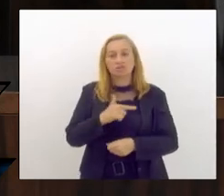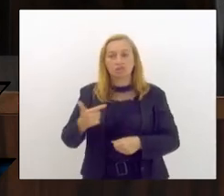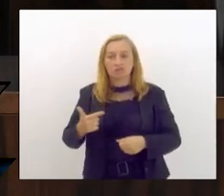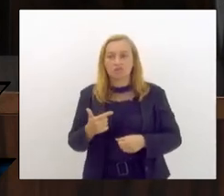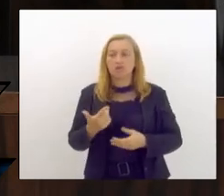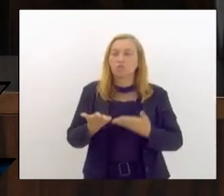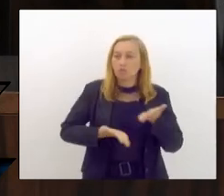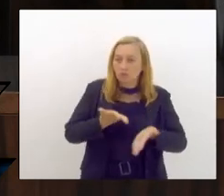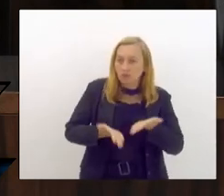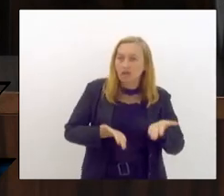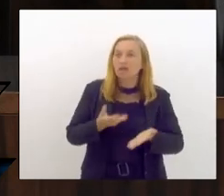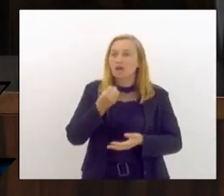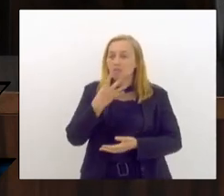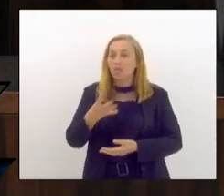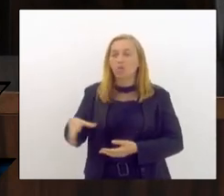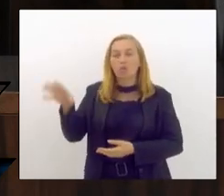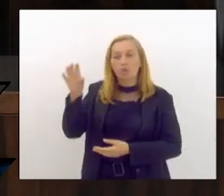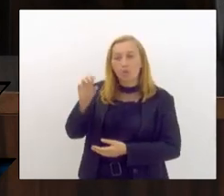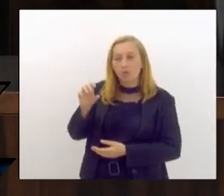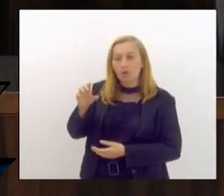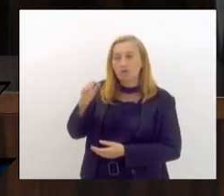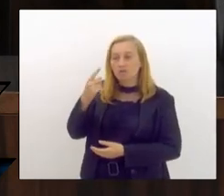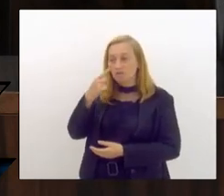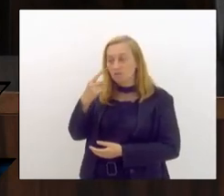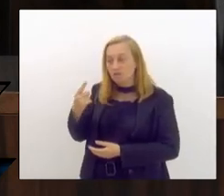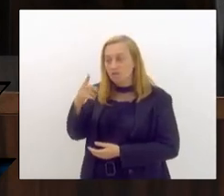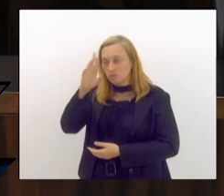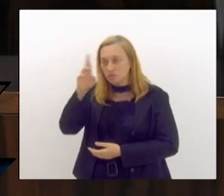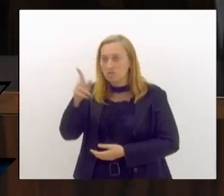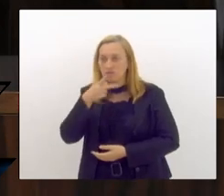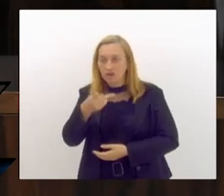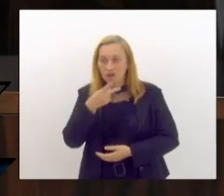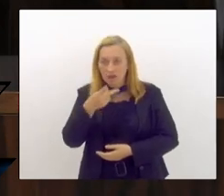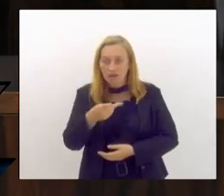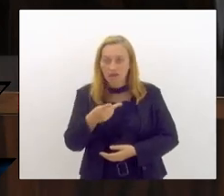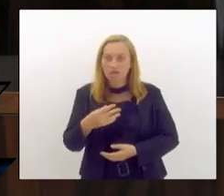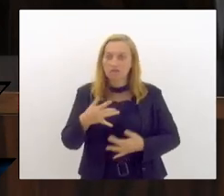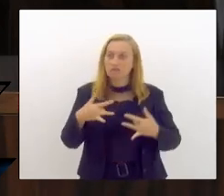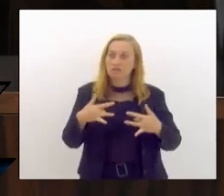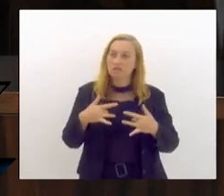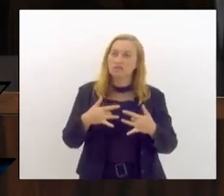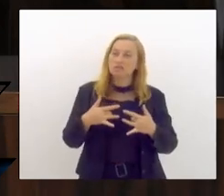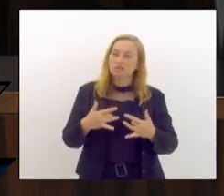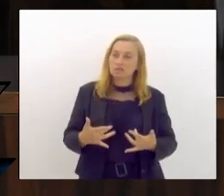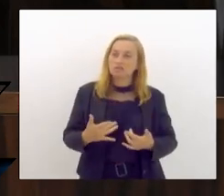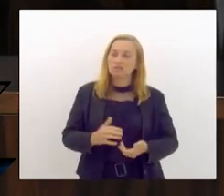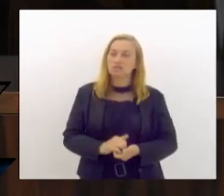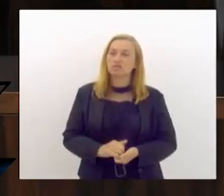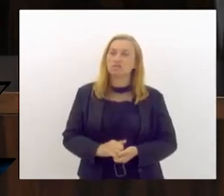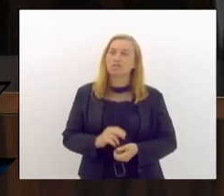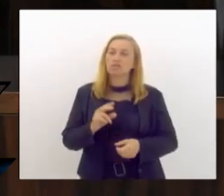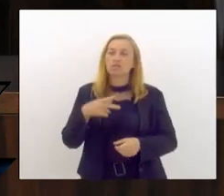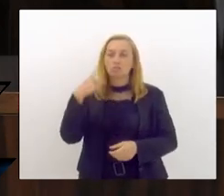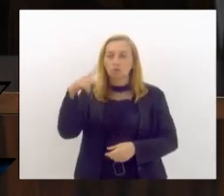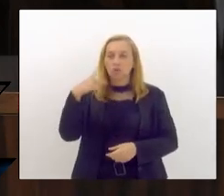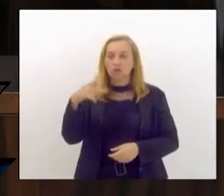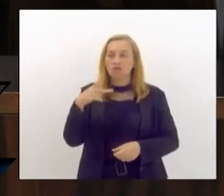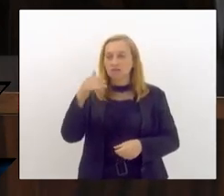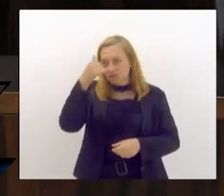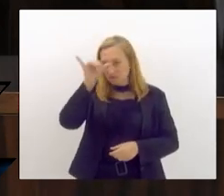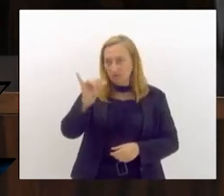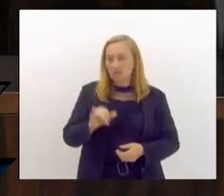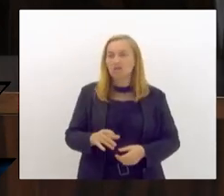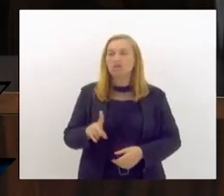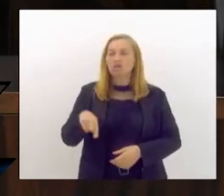muito bom ouvir Vossa Excelência e comungo do mesmo sentimento, política de prevenção.